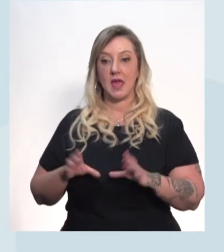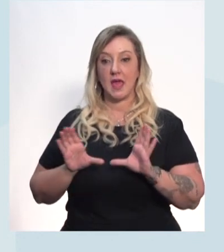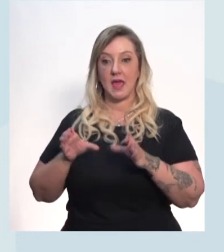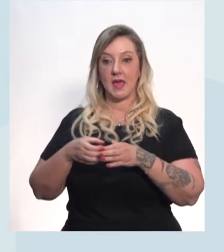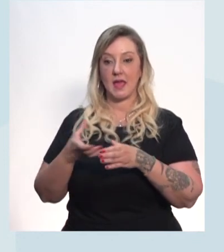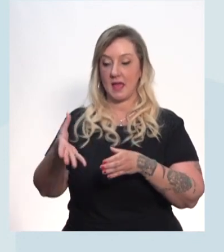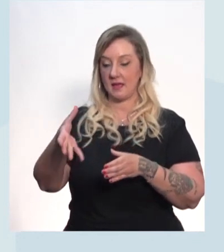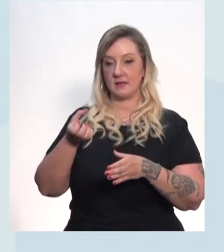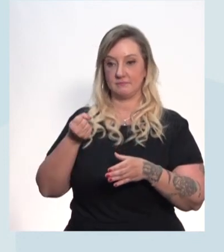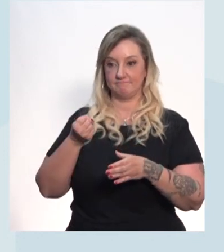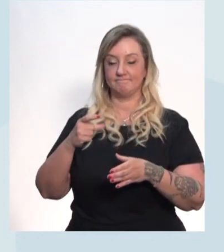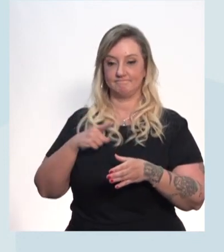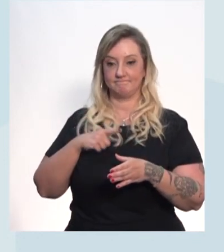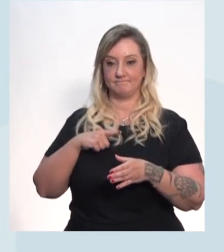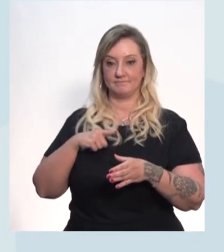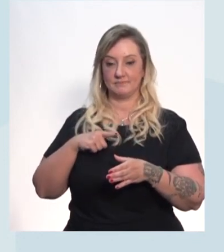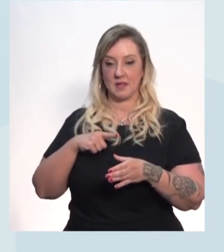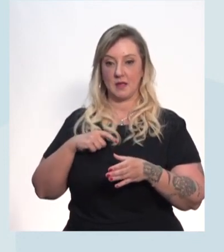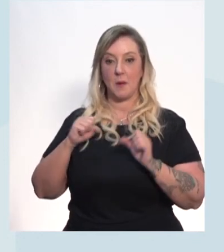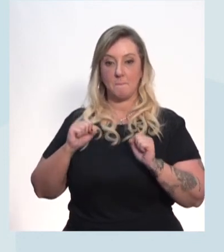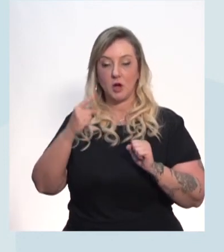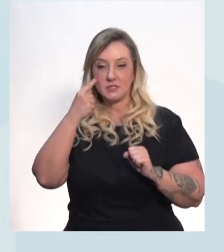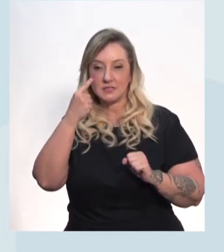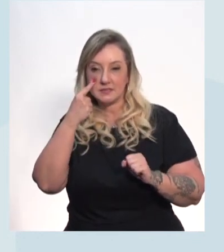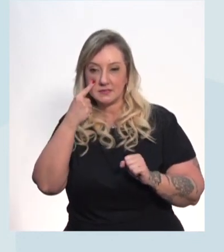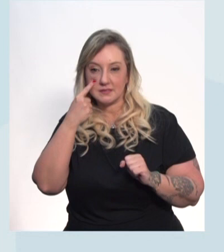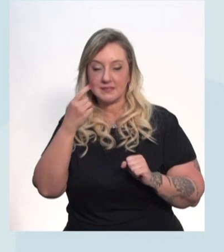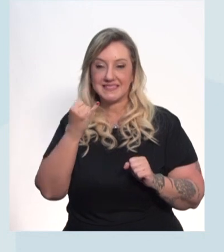dela está aberto e